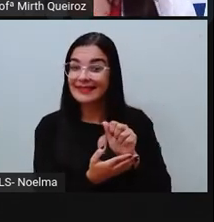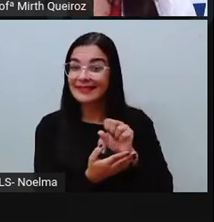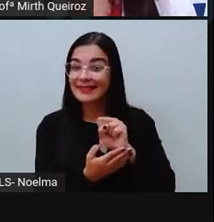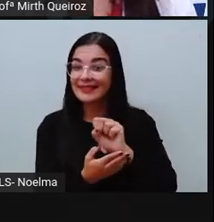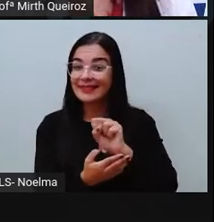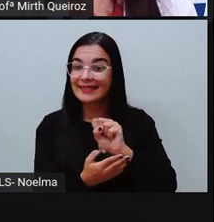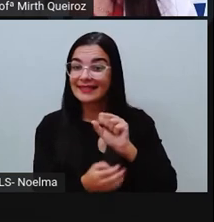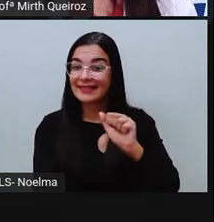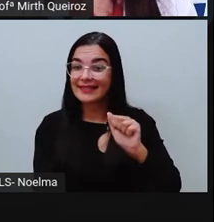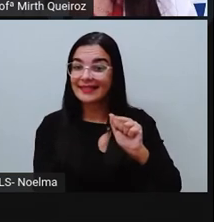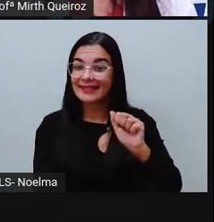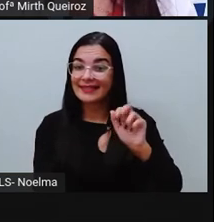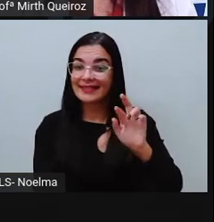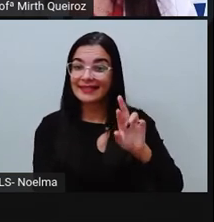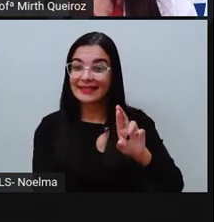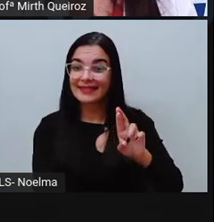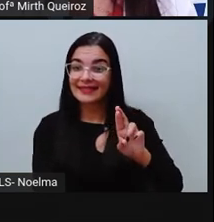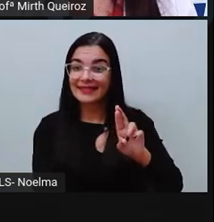Passarinho.